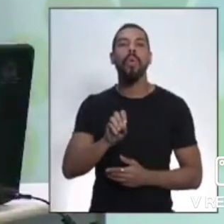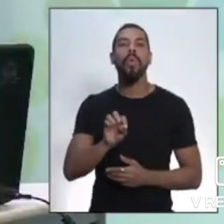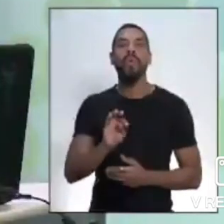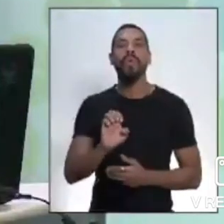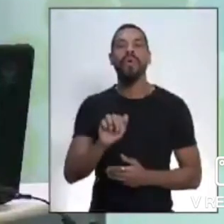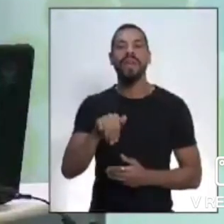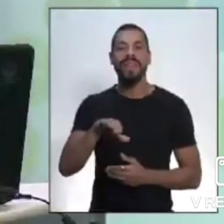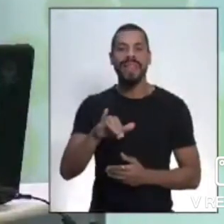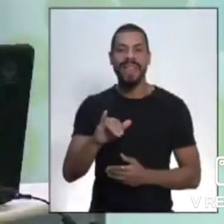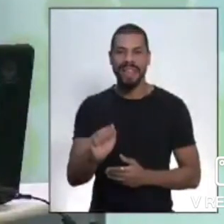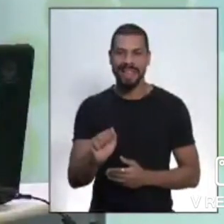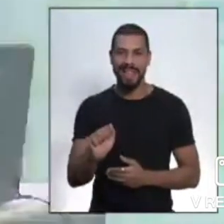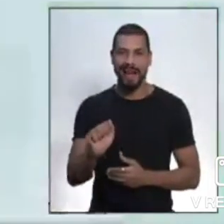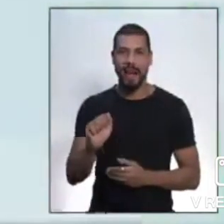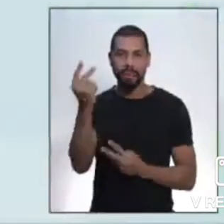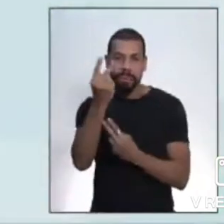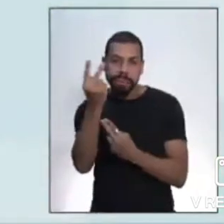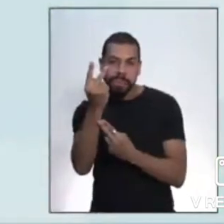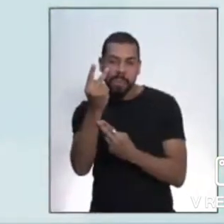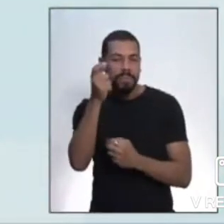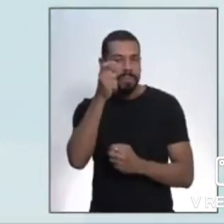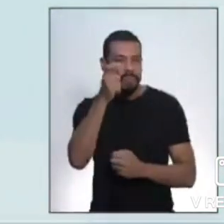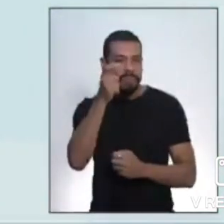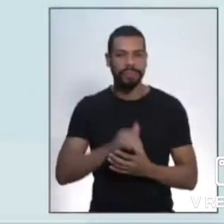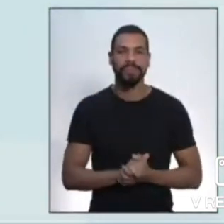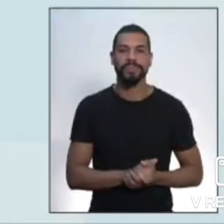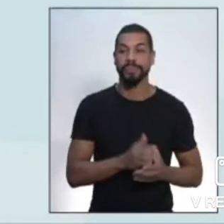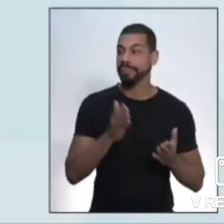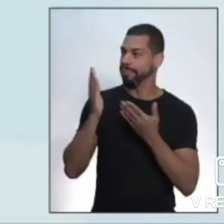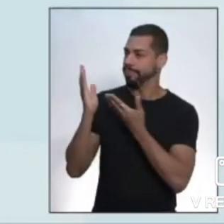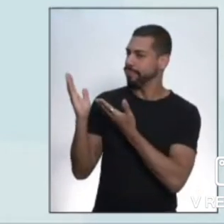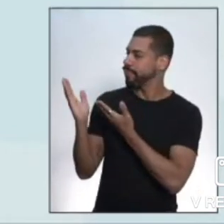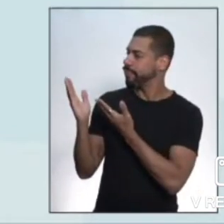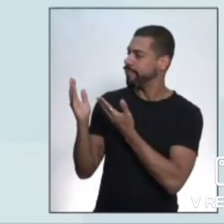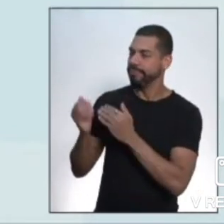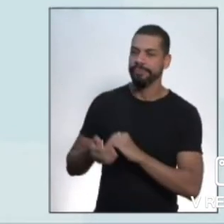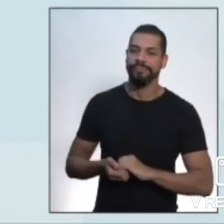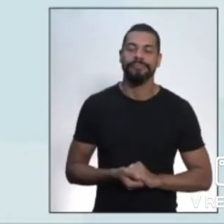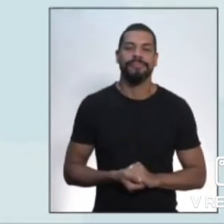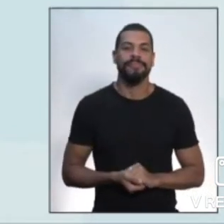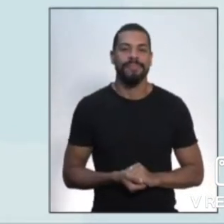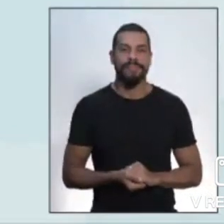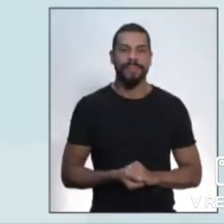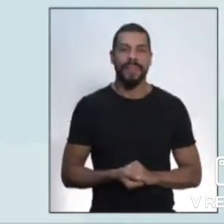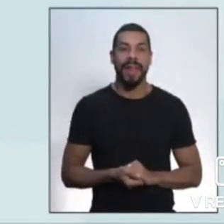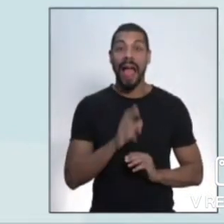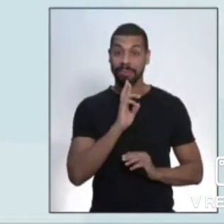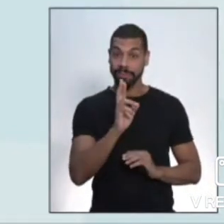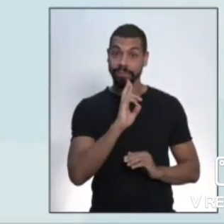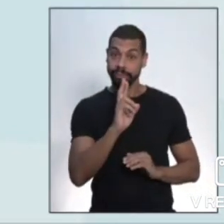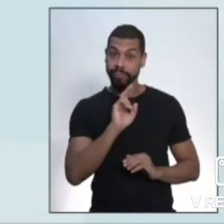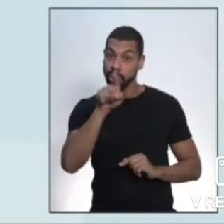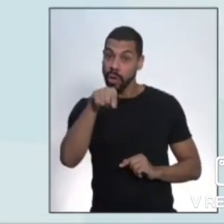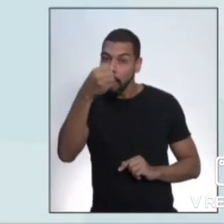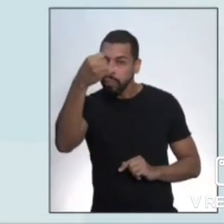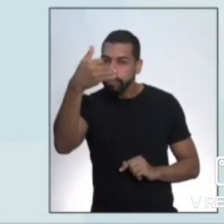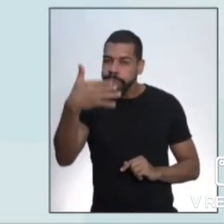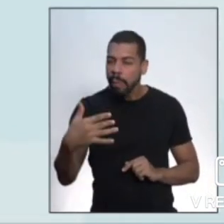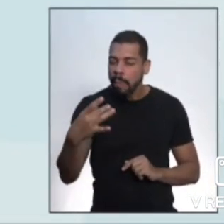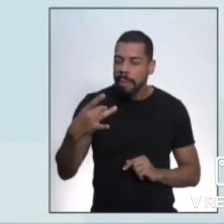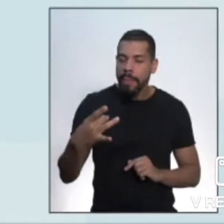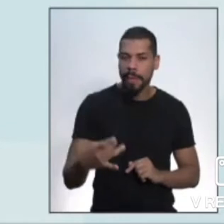quadrado. Na tela de vocês, primeiro, eu vou colocar a resposta e depois eu vou puxar, vou no Flipchat resolver para vocês.